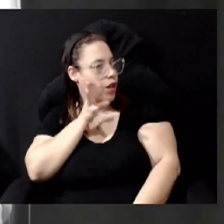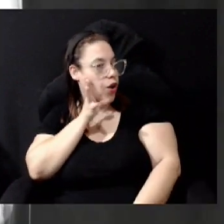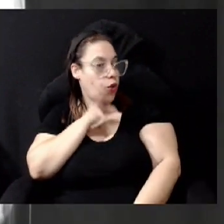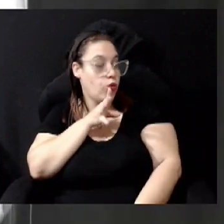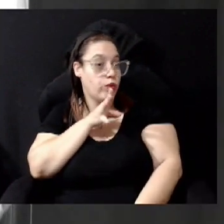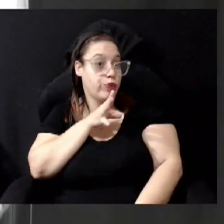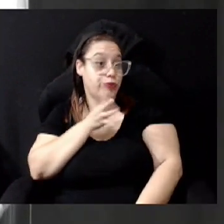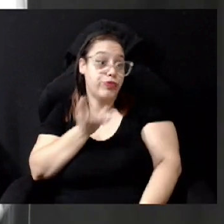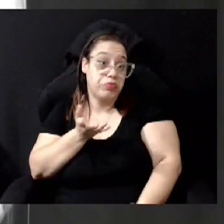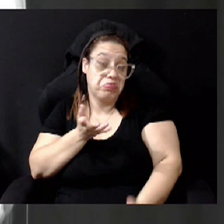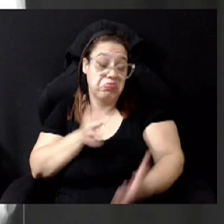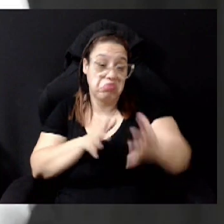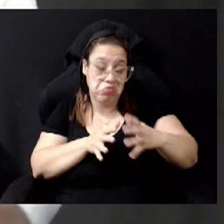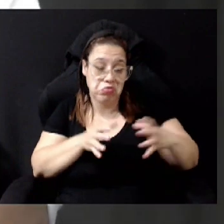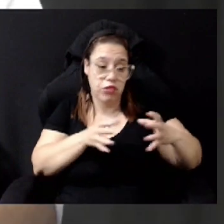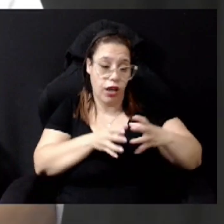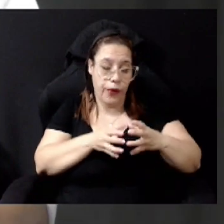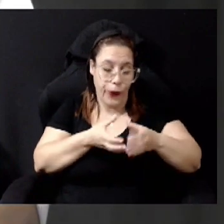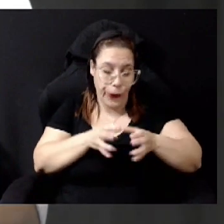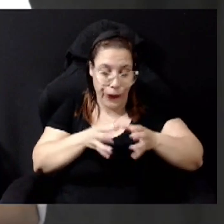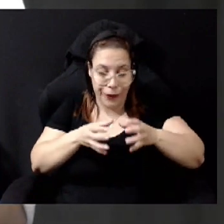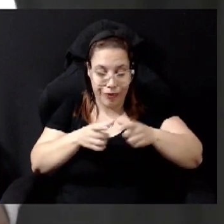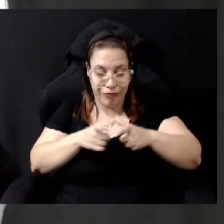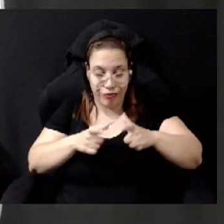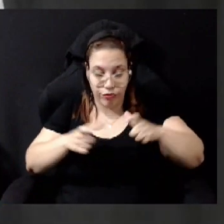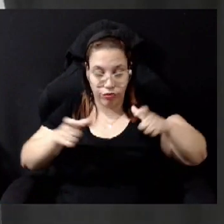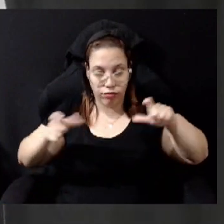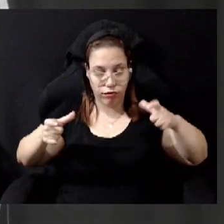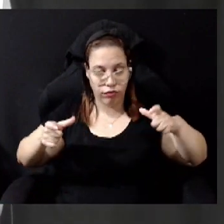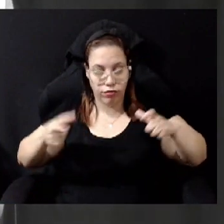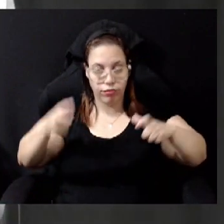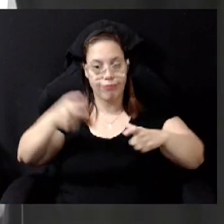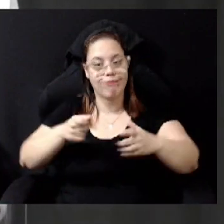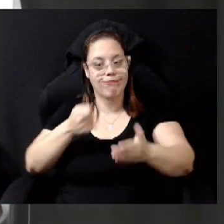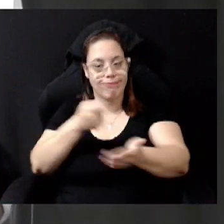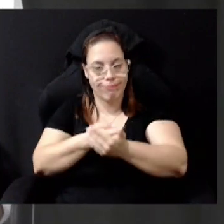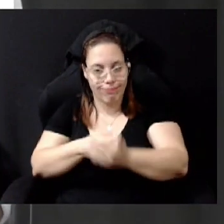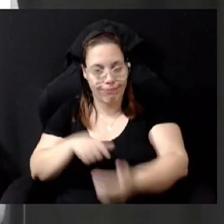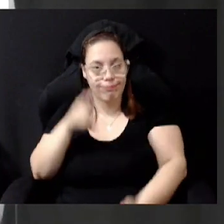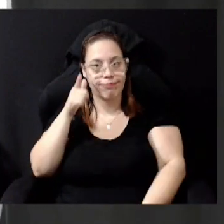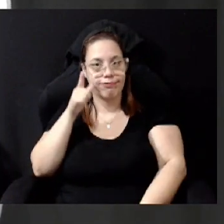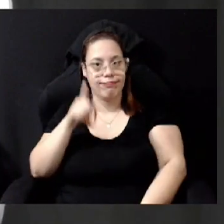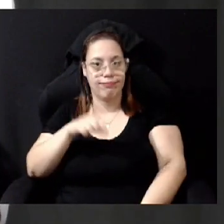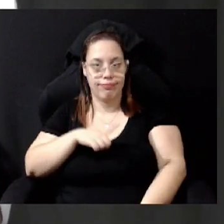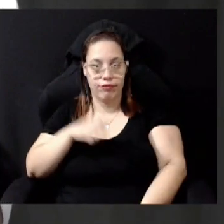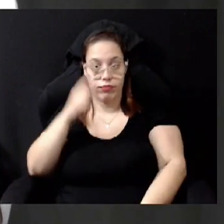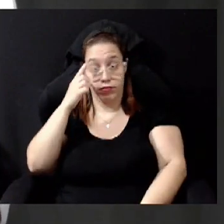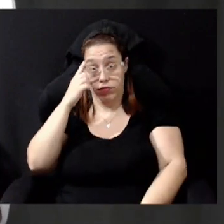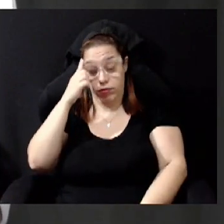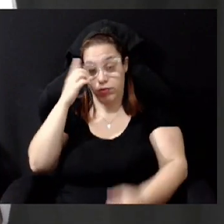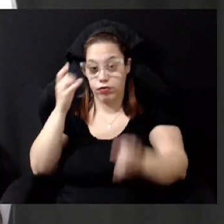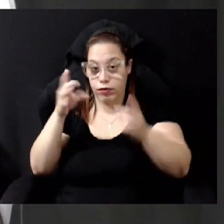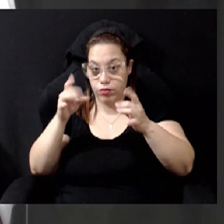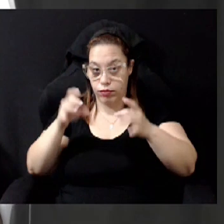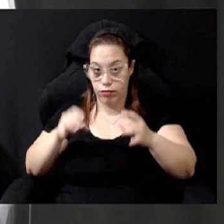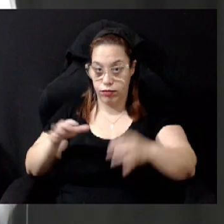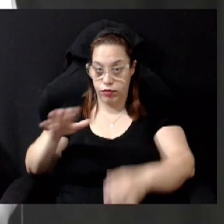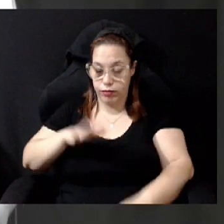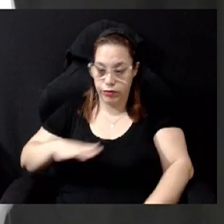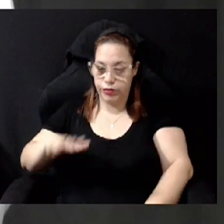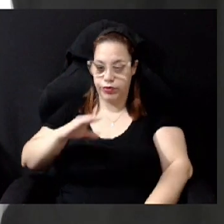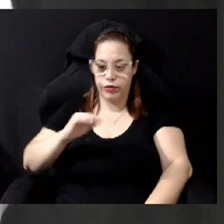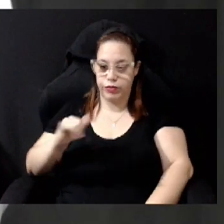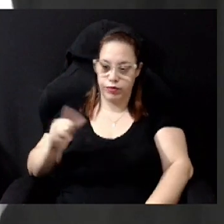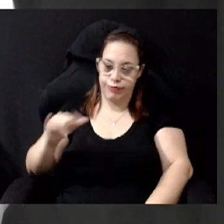vai crescer mais. Nós temos aí esta capacidade, né? E especialmente na região do aeroporto de Viracopos, onde